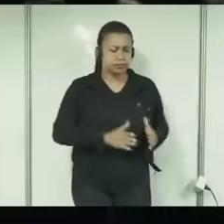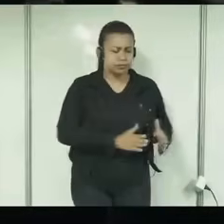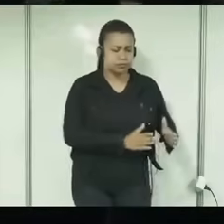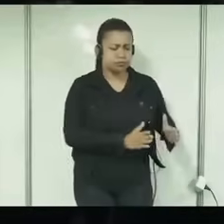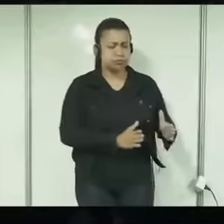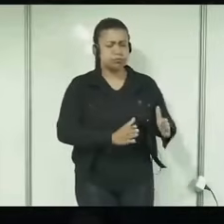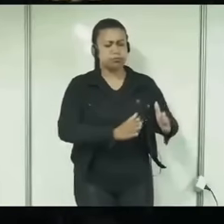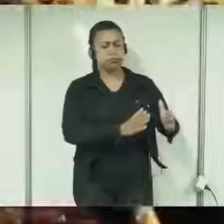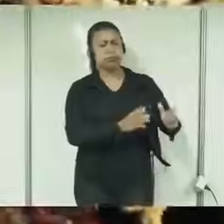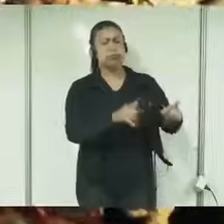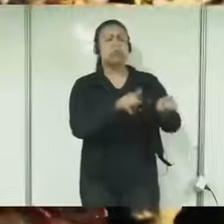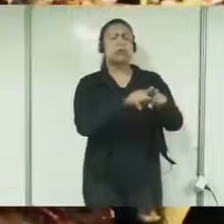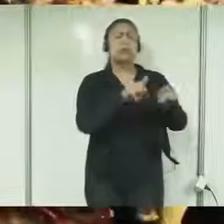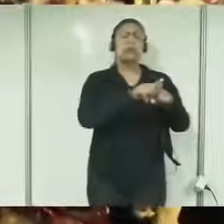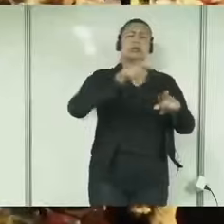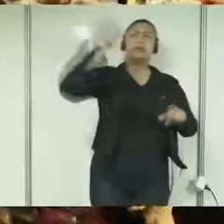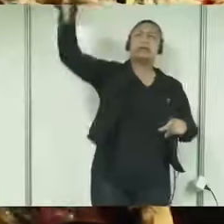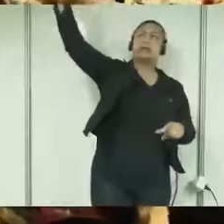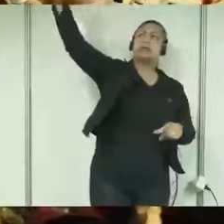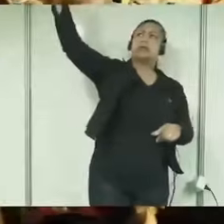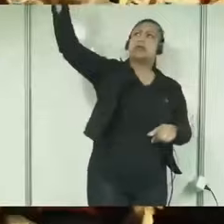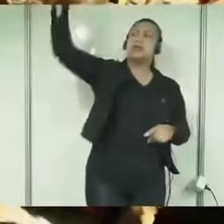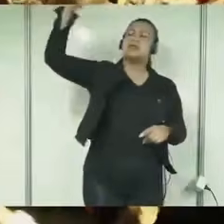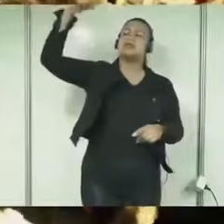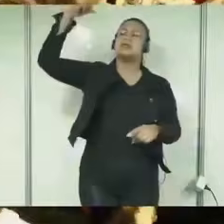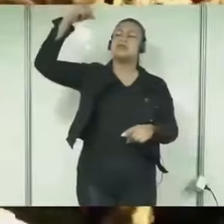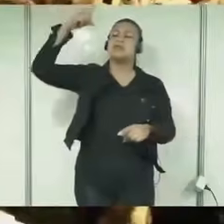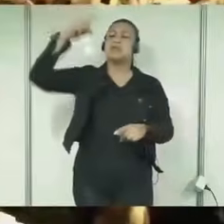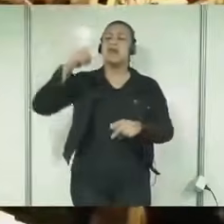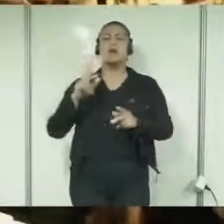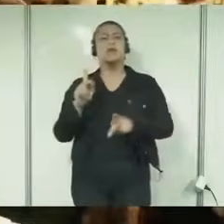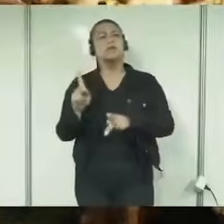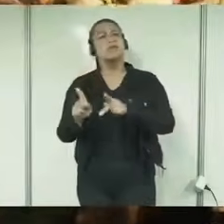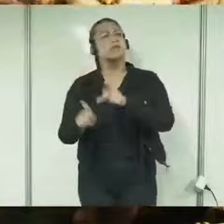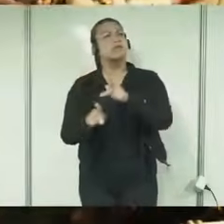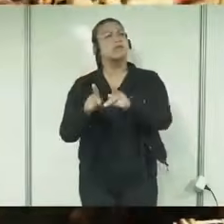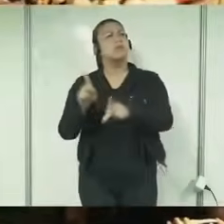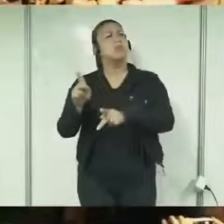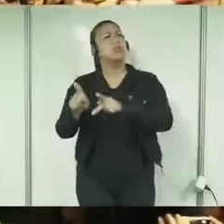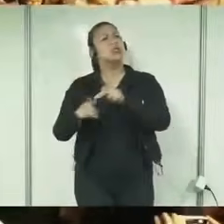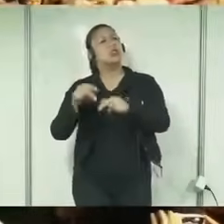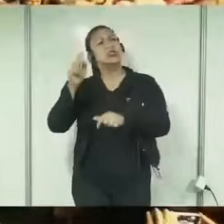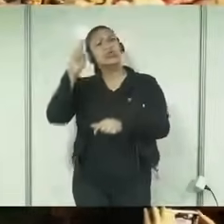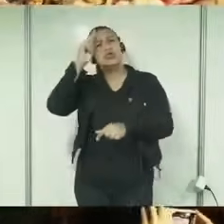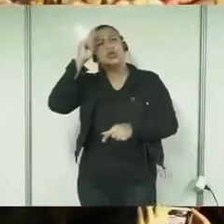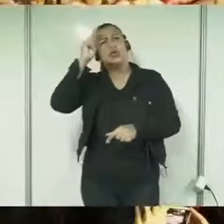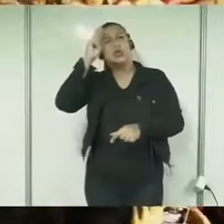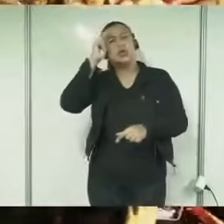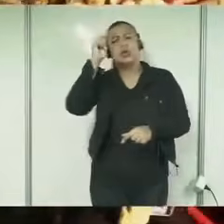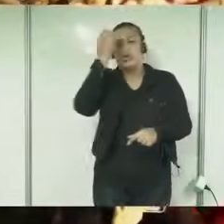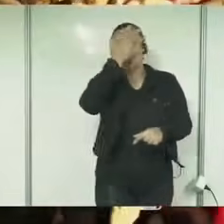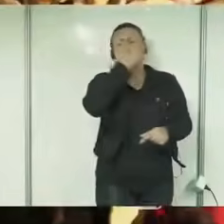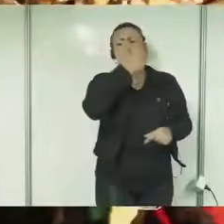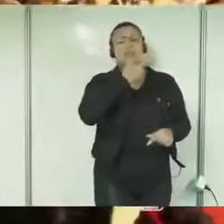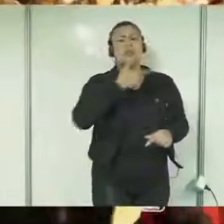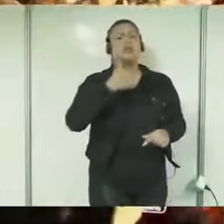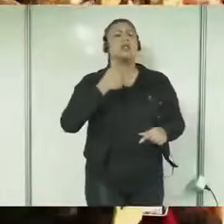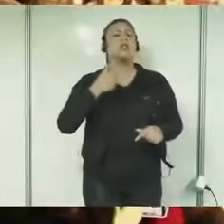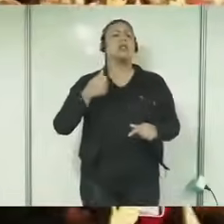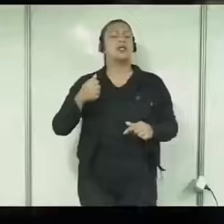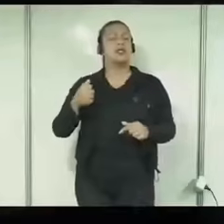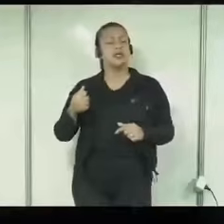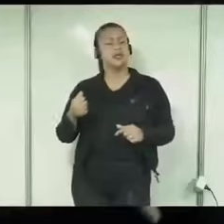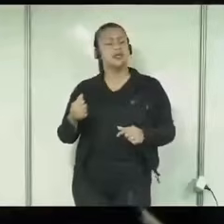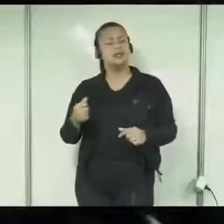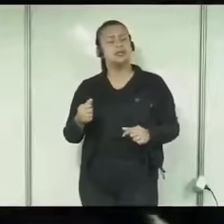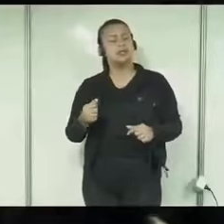naquele sol, e o povo a escutar histórias tão bonitas.